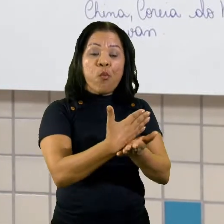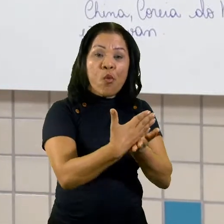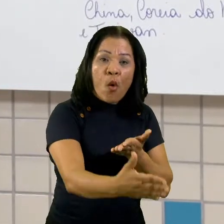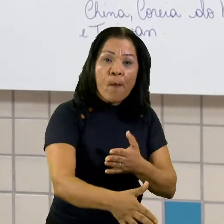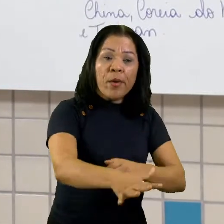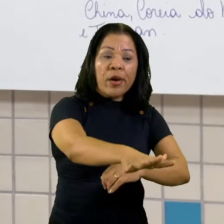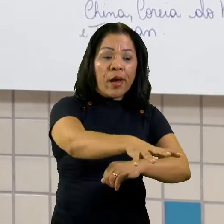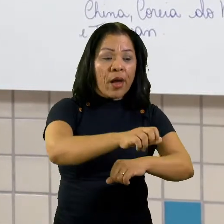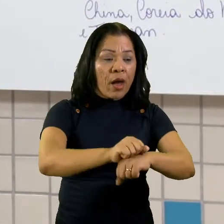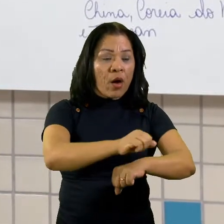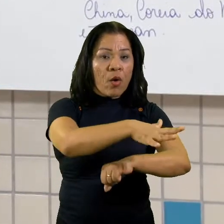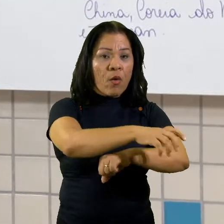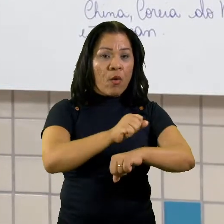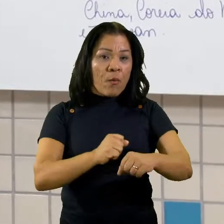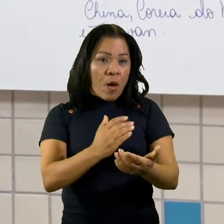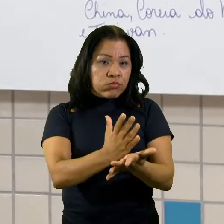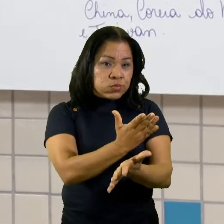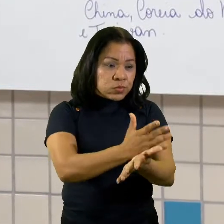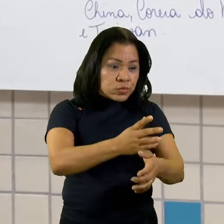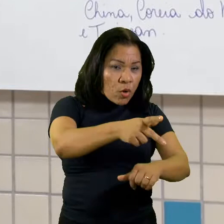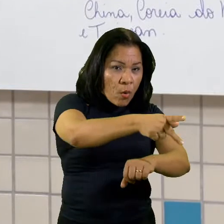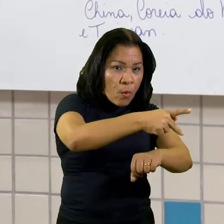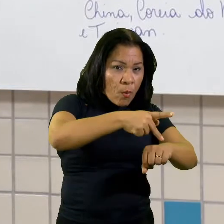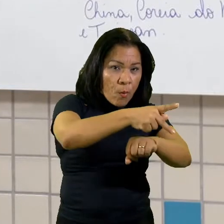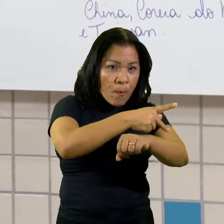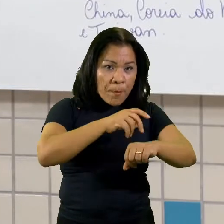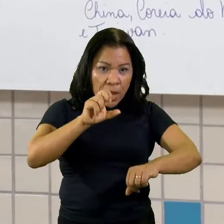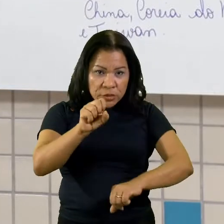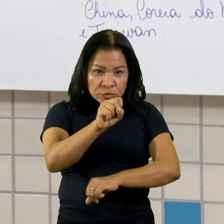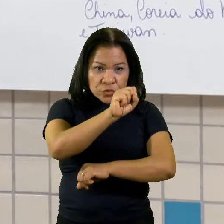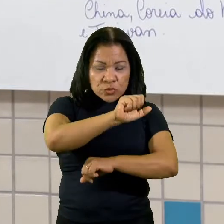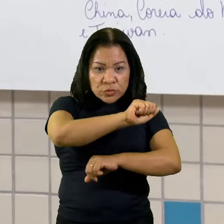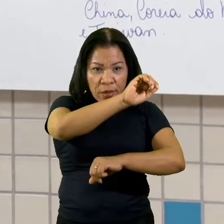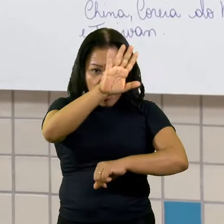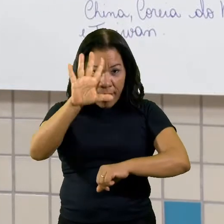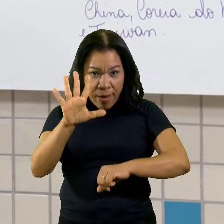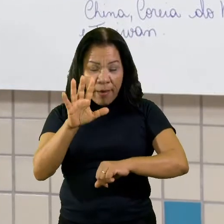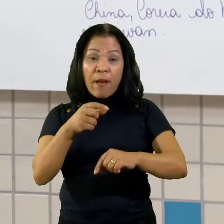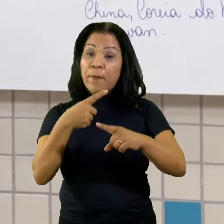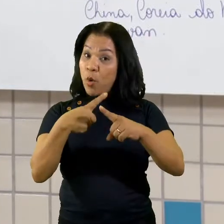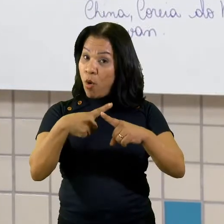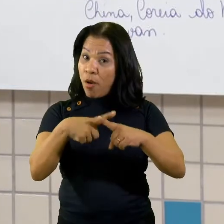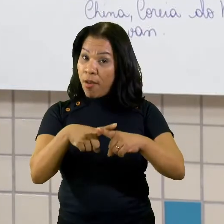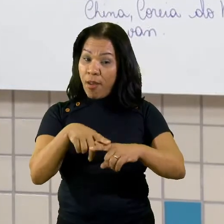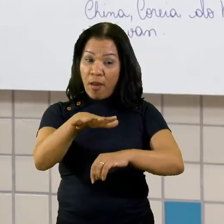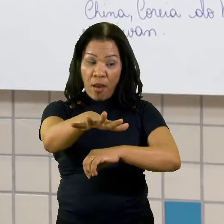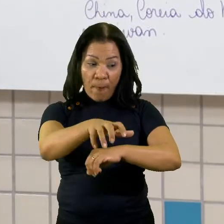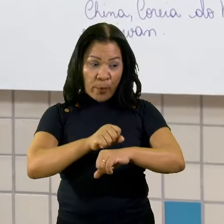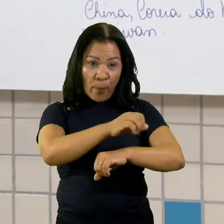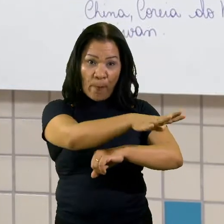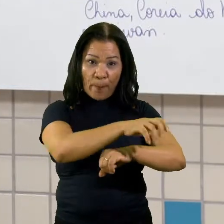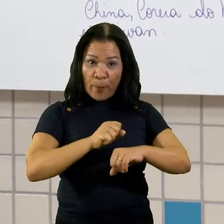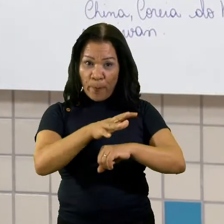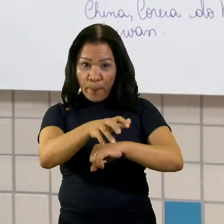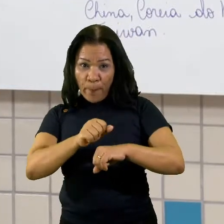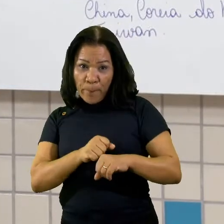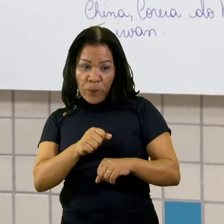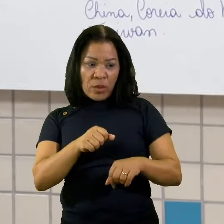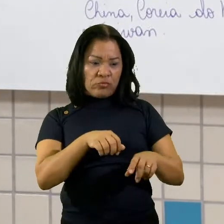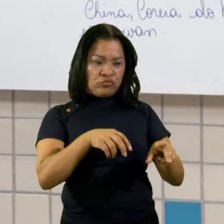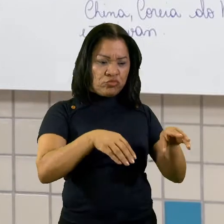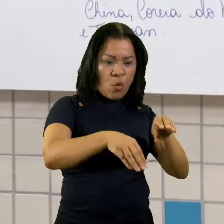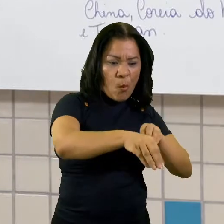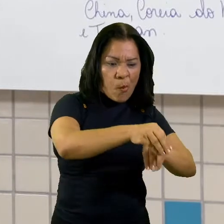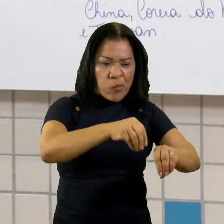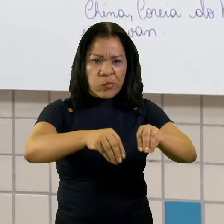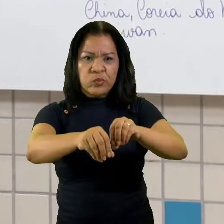países do Sudeste Asiático. E essa colonização era por quê? Em busca de territórios, em busca de